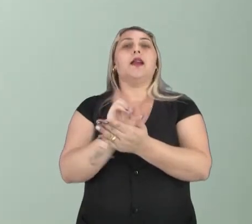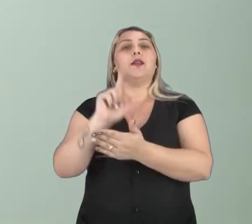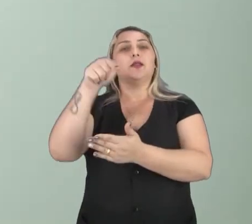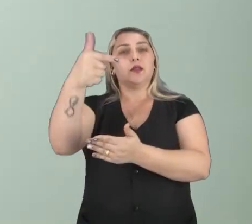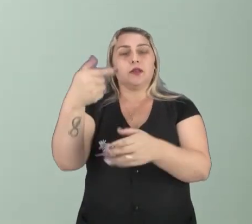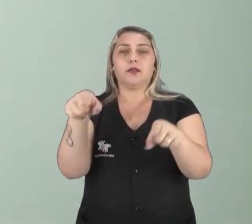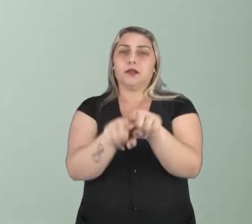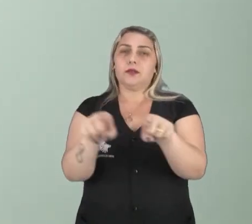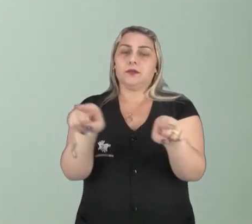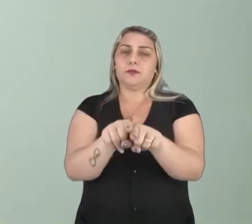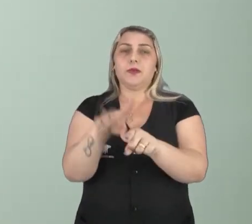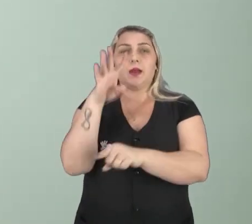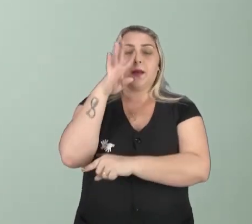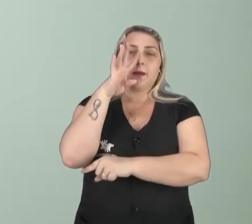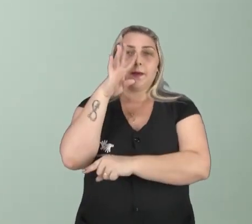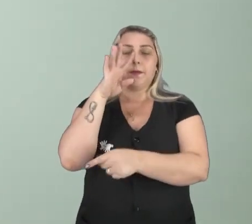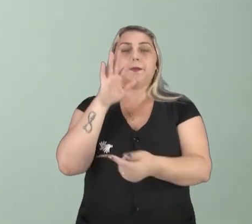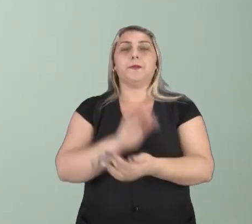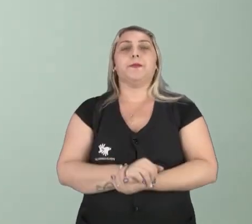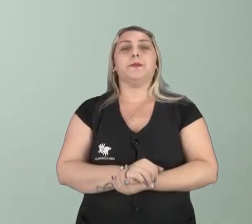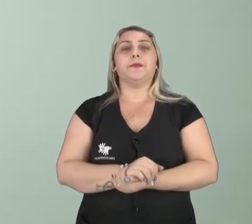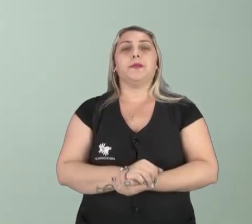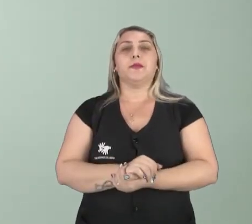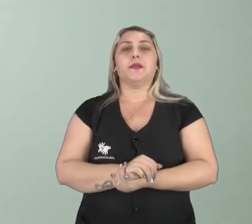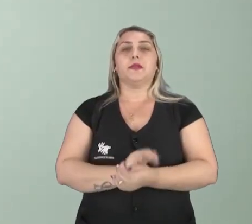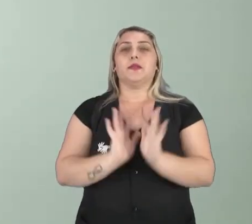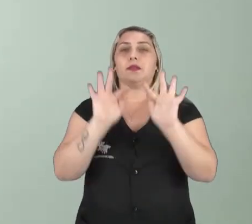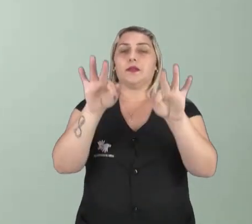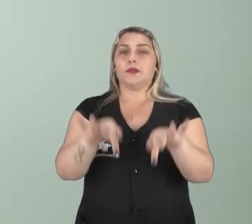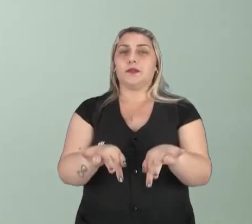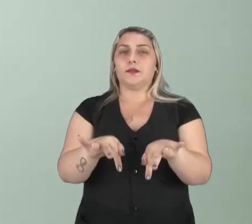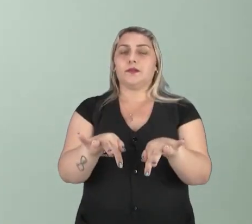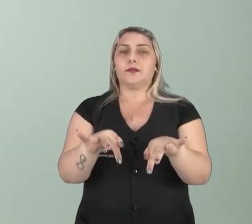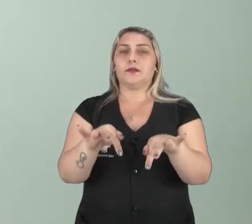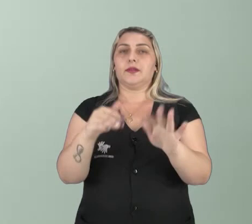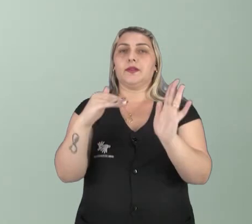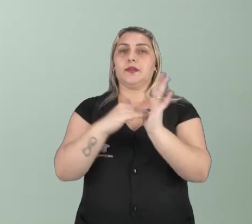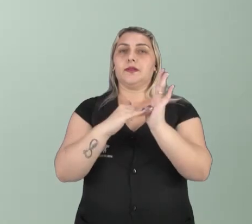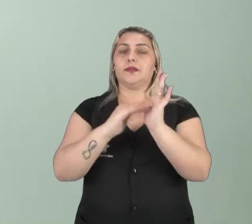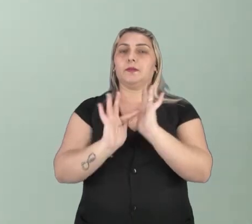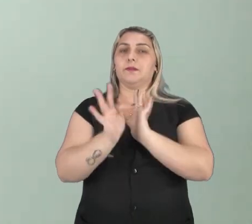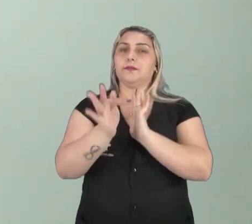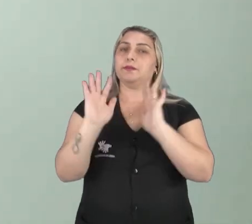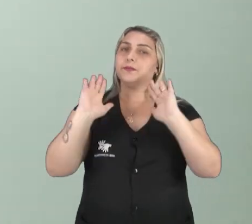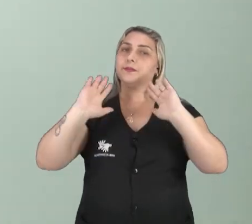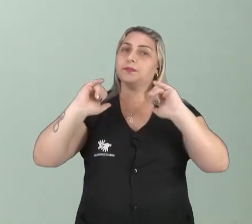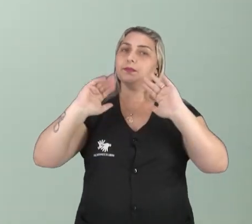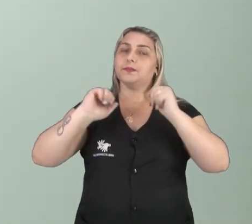demais, tá bom? E por hoje é só, até mais.